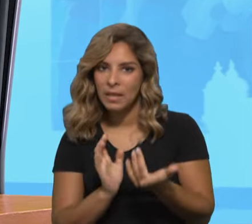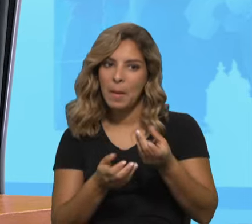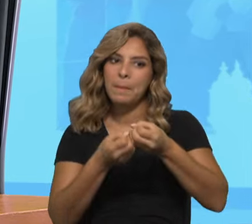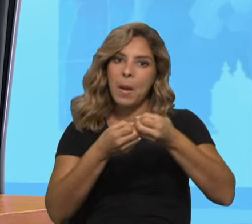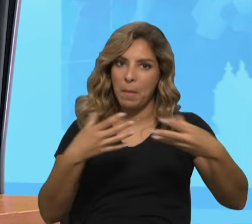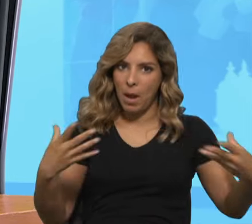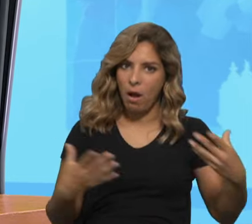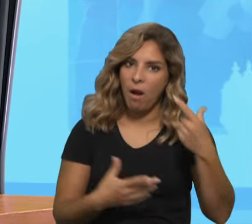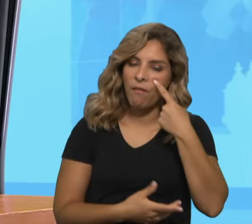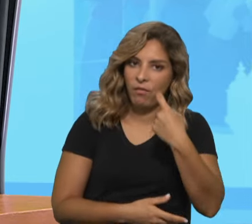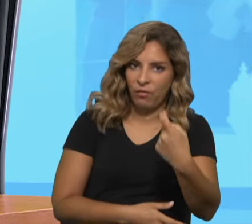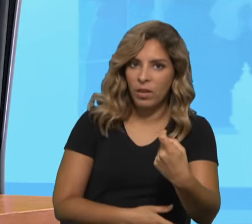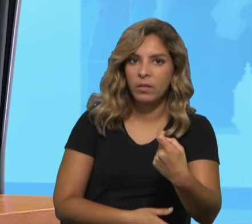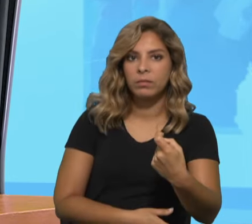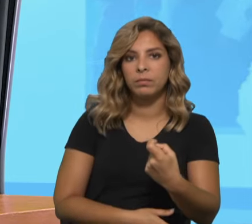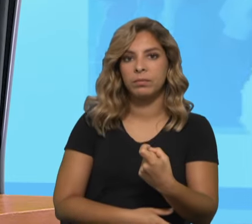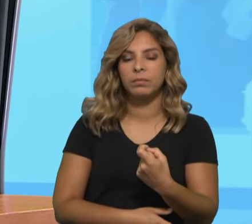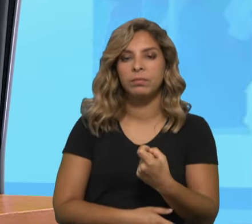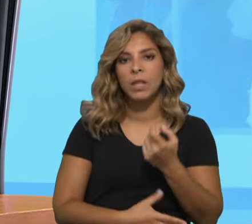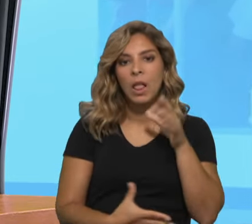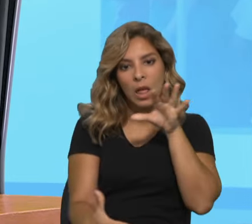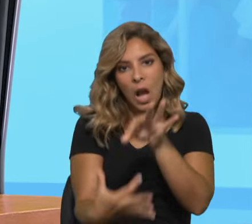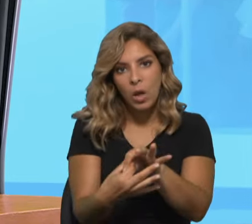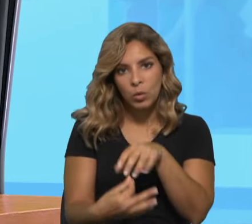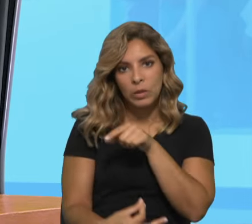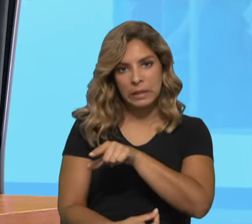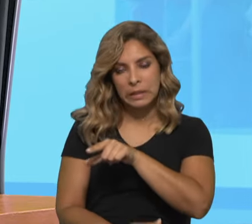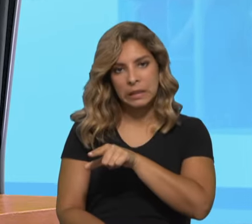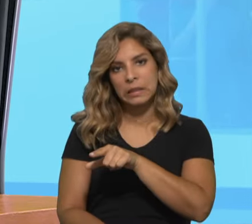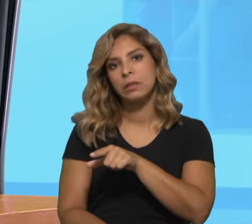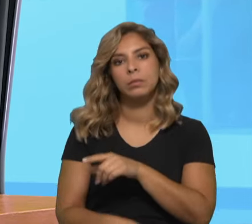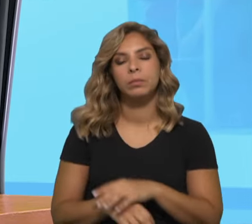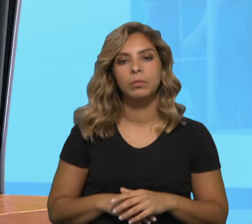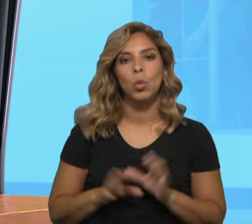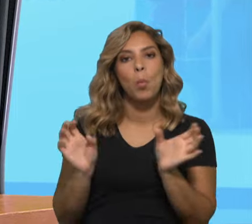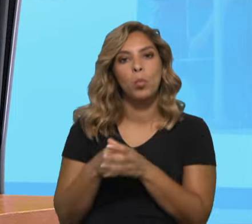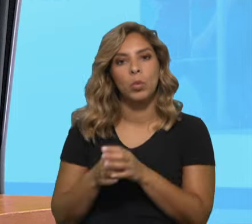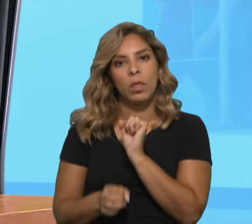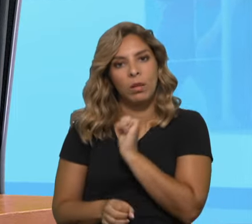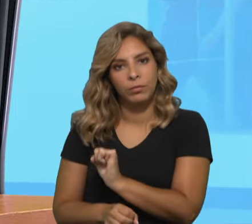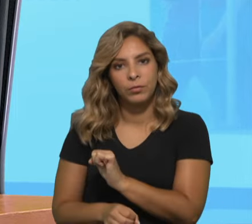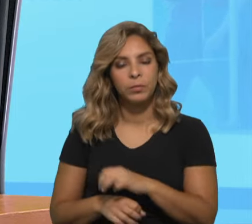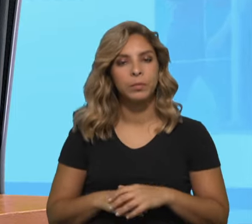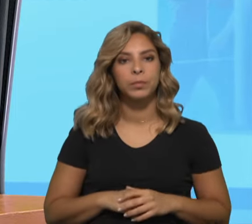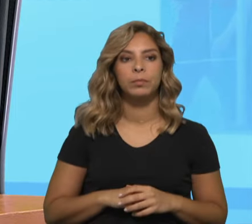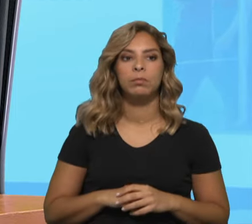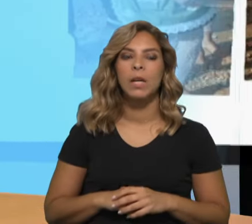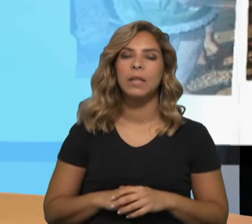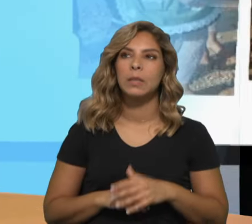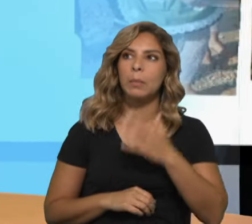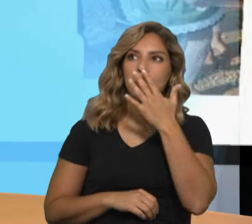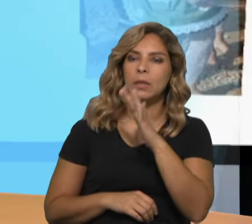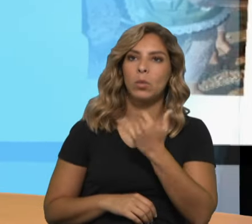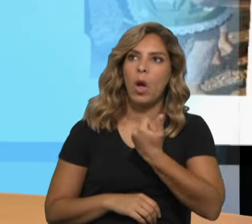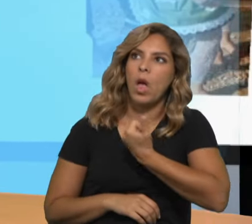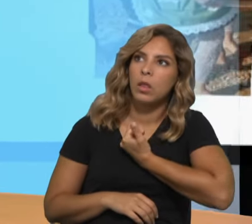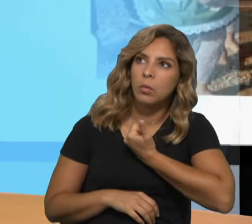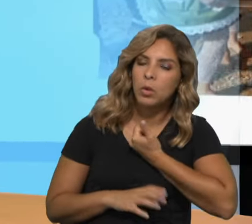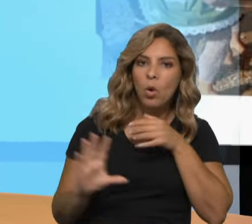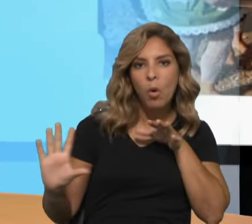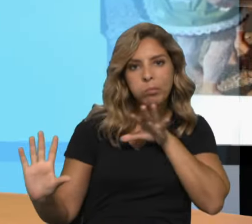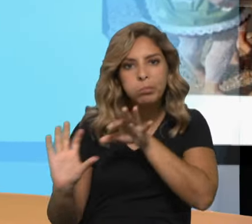muitos deles estão ligados a essas comunidades. Que encontram aí também uma forma identitária e de acolhimento, de alguma